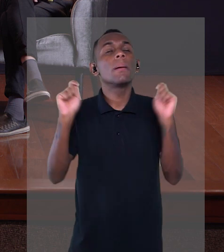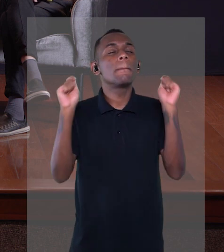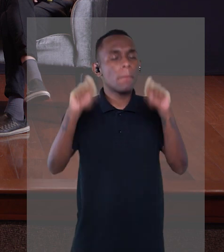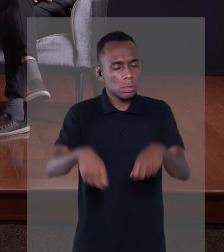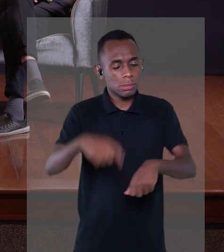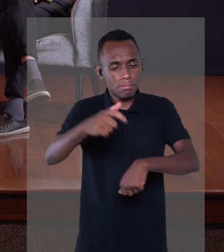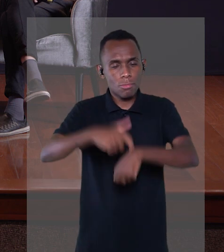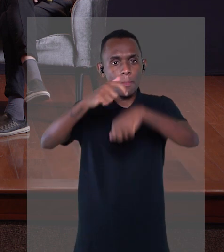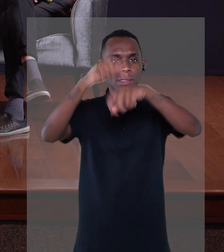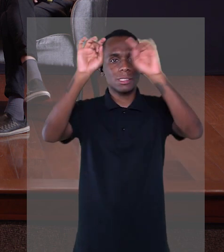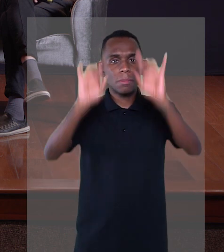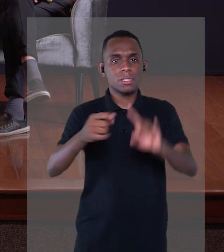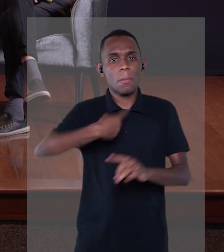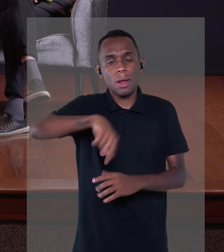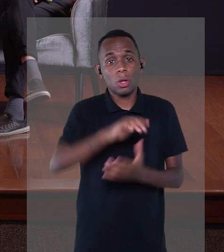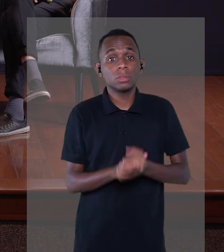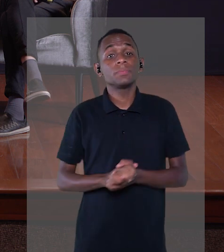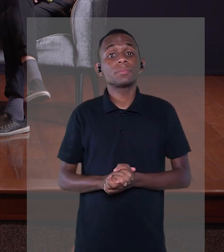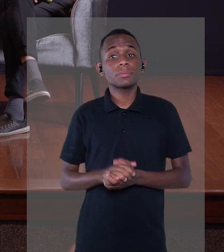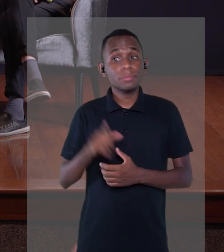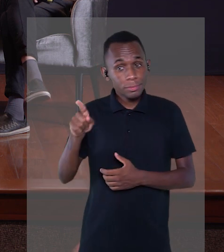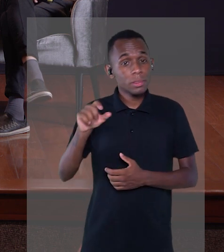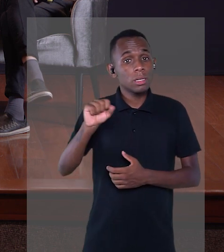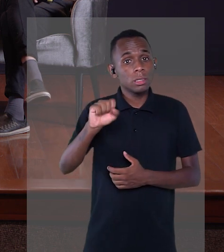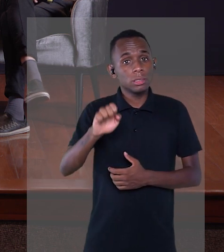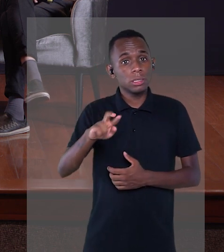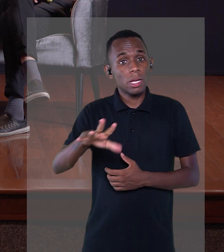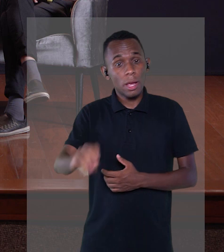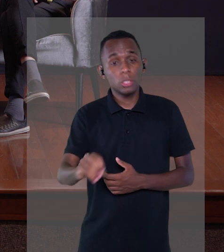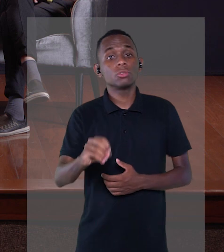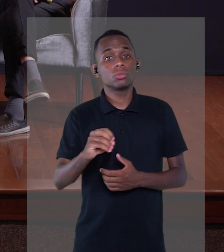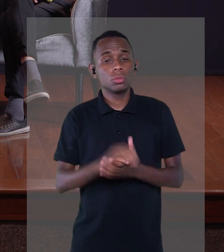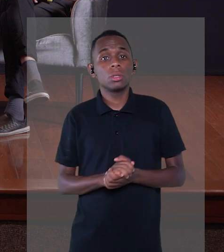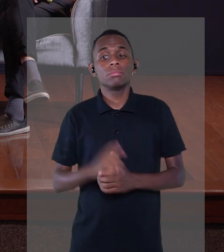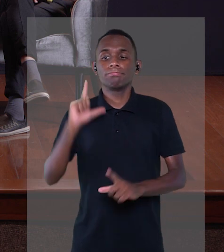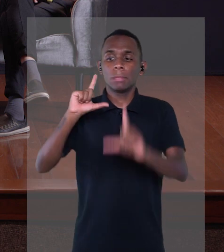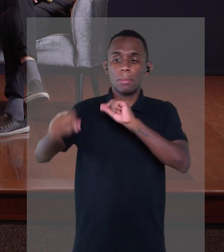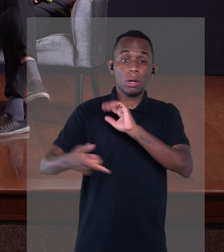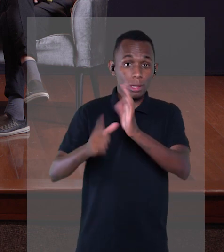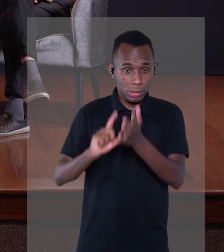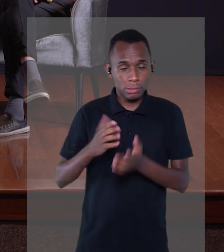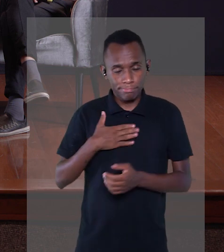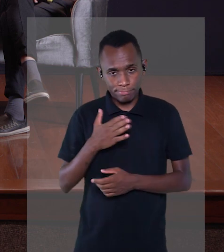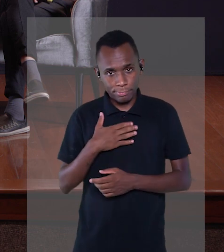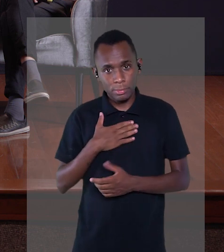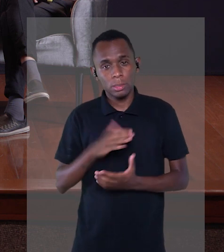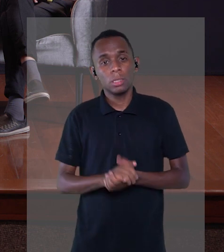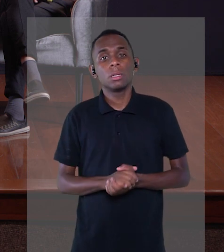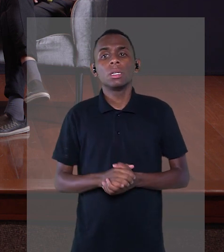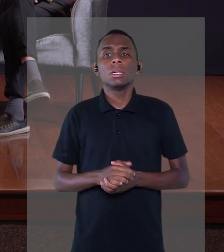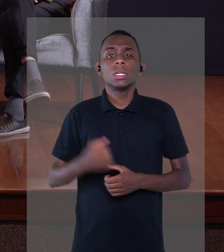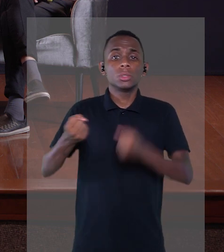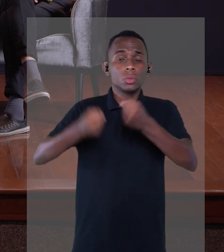momento especial para a gente. E aí o Sérgio, ele foi embora antes de mim. E ele estava indo no carro, indo